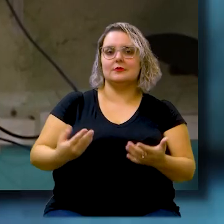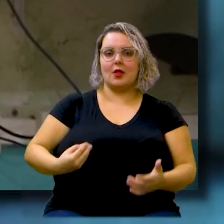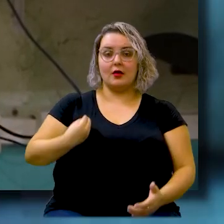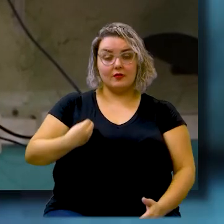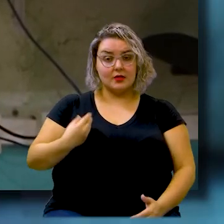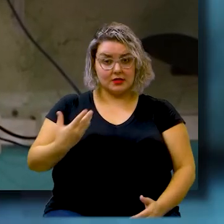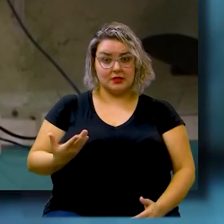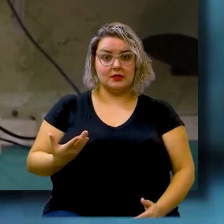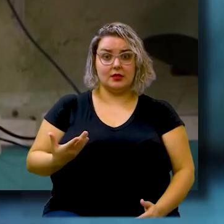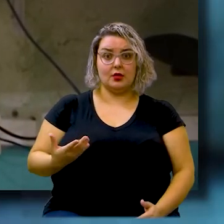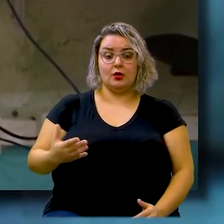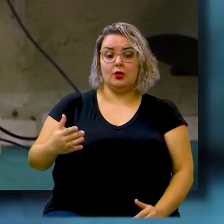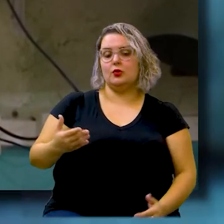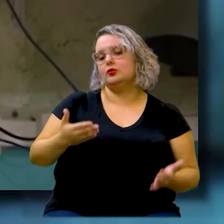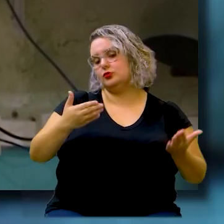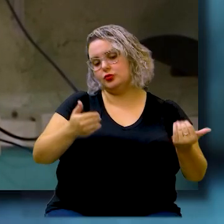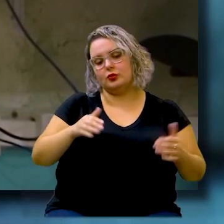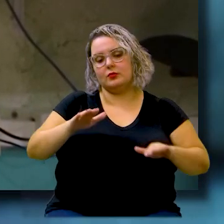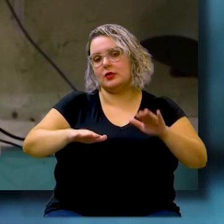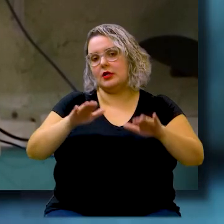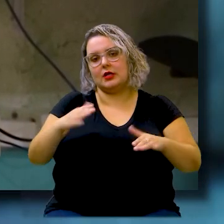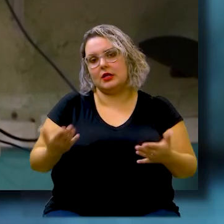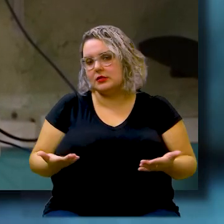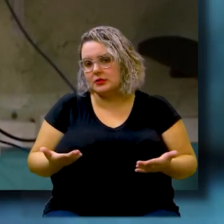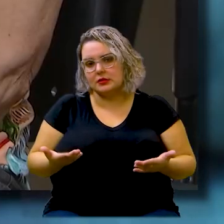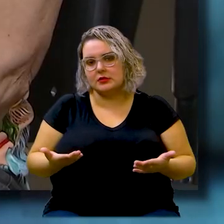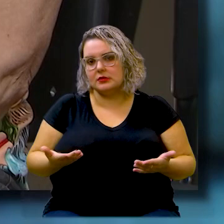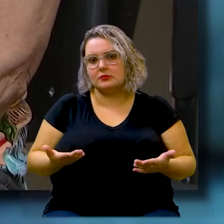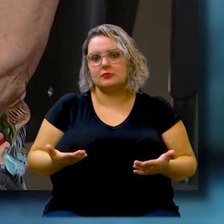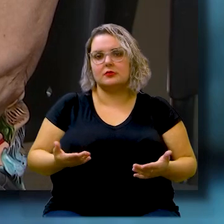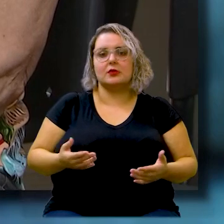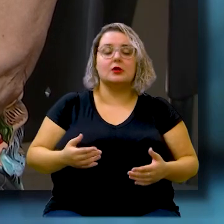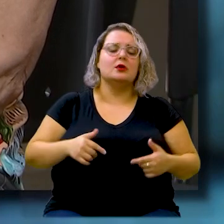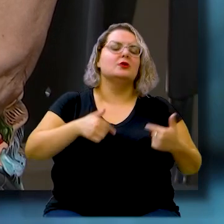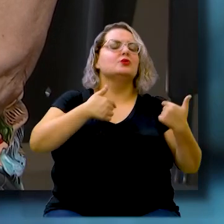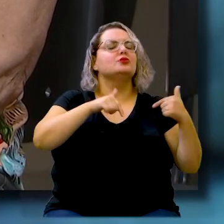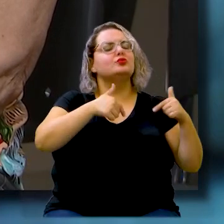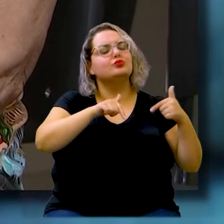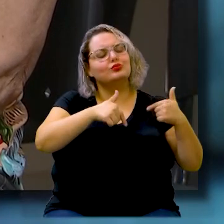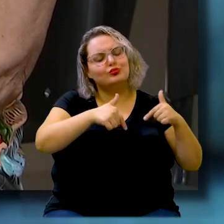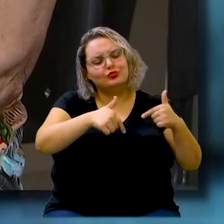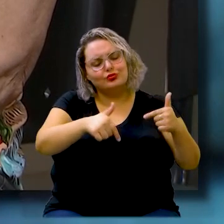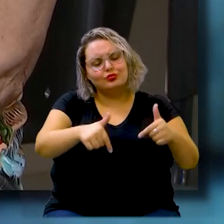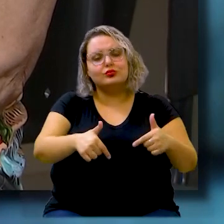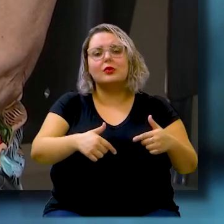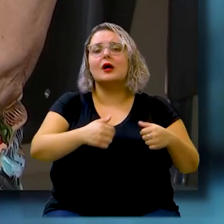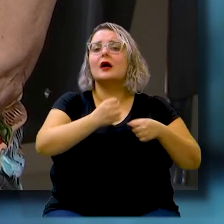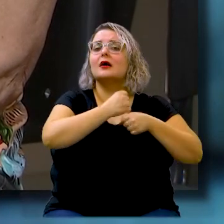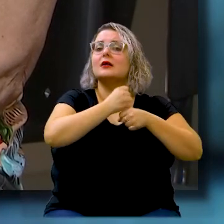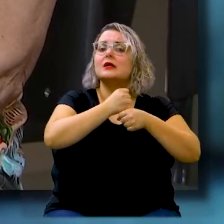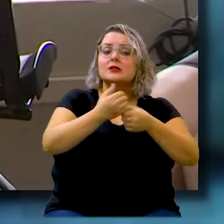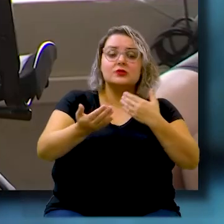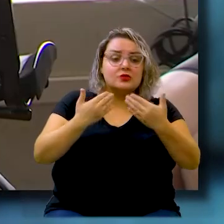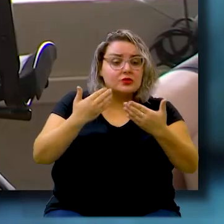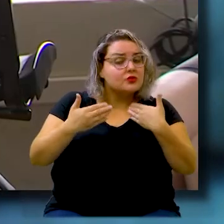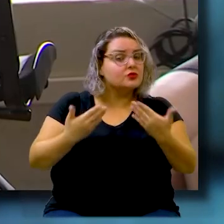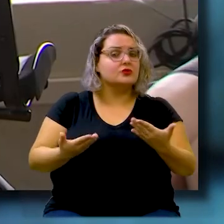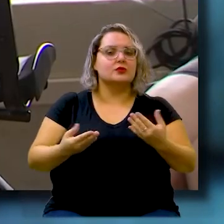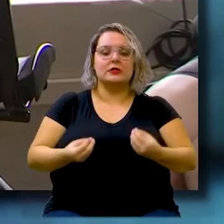né? Um jovem que muitas vezes é aquele jovem que você ficou tanto tempo trabalhando, conversando,